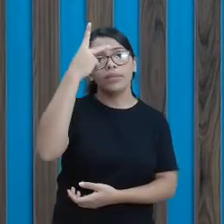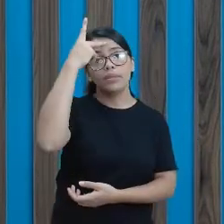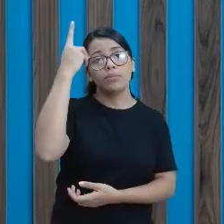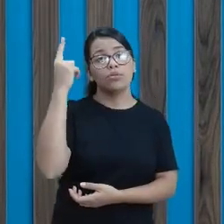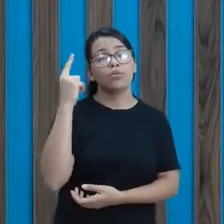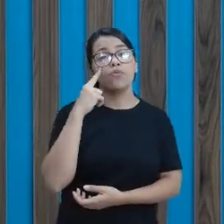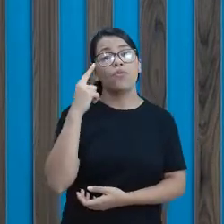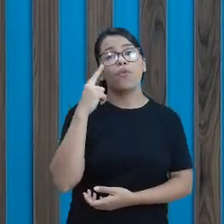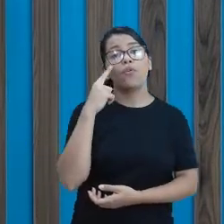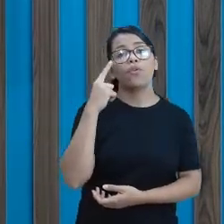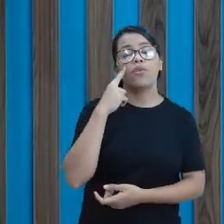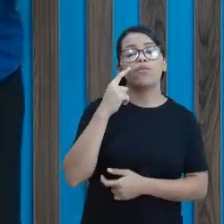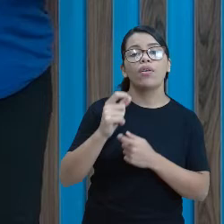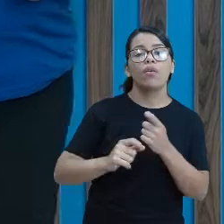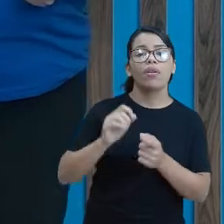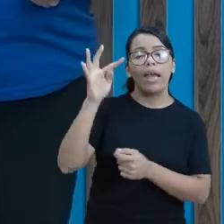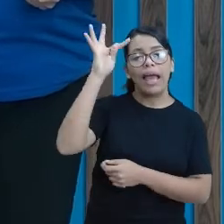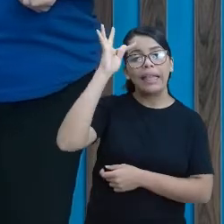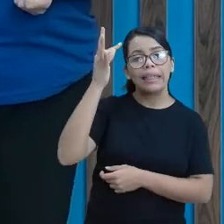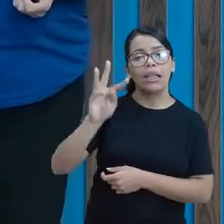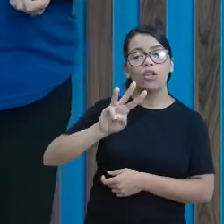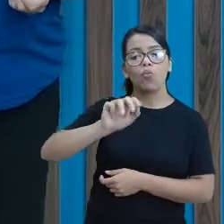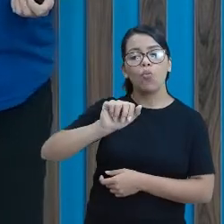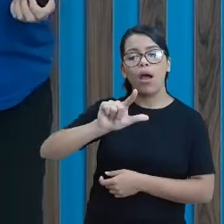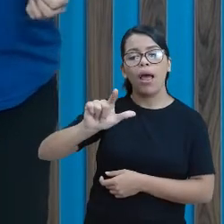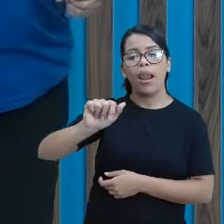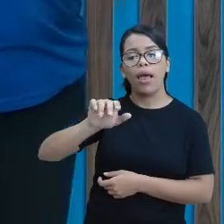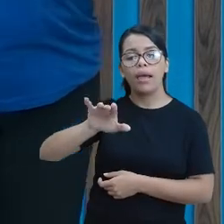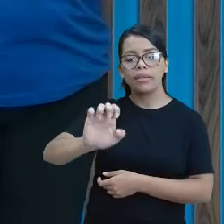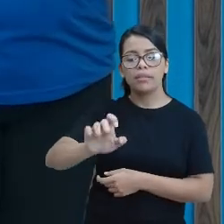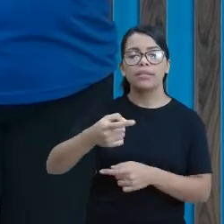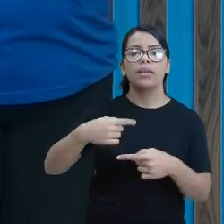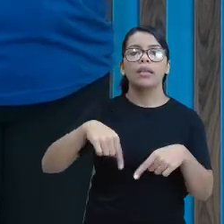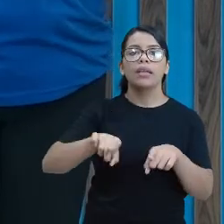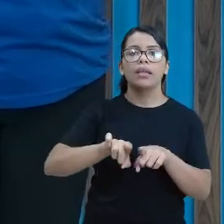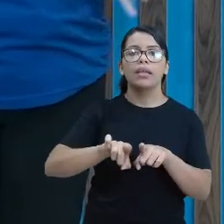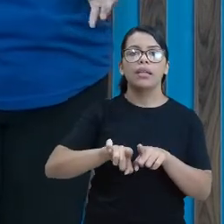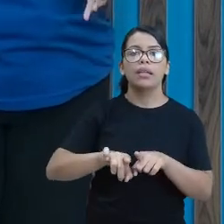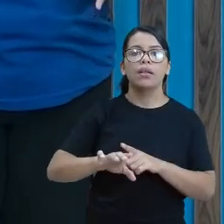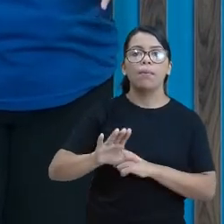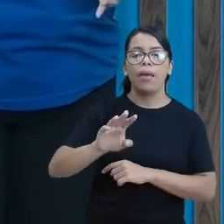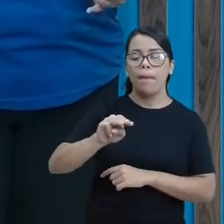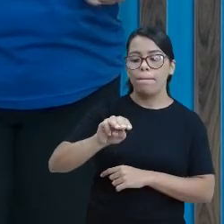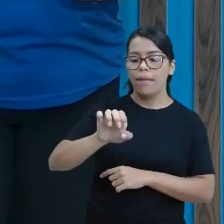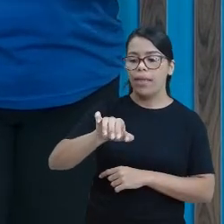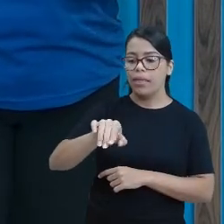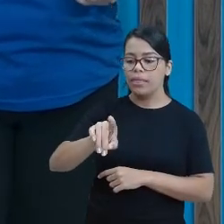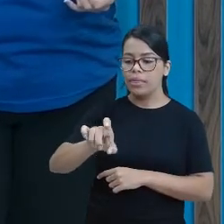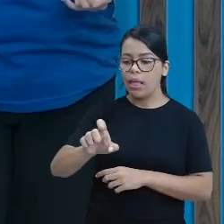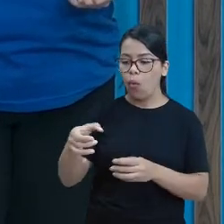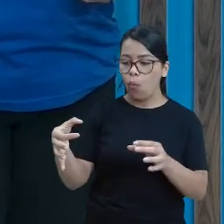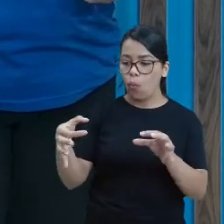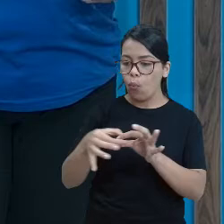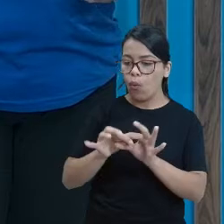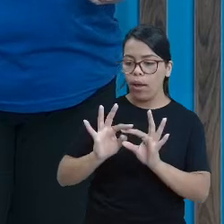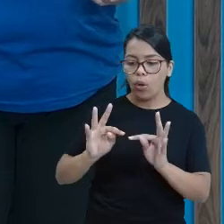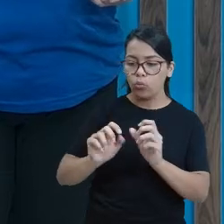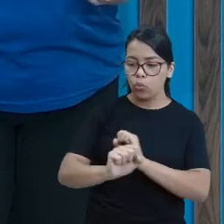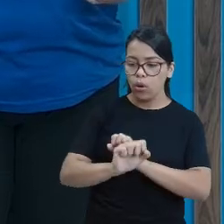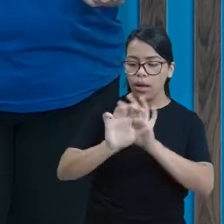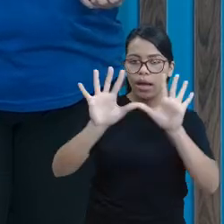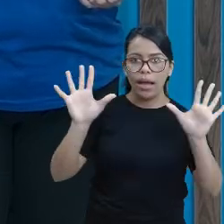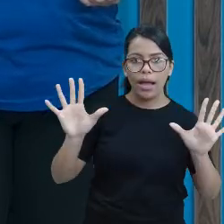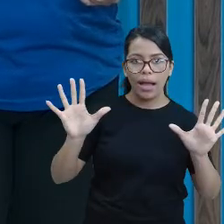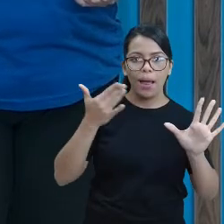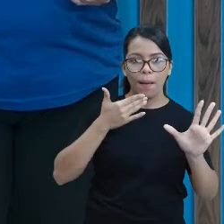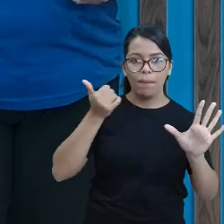esses conceitos de Mendel com a teoria de Wallace e Darwin da seleção natural, foi que tudo se esclareceu. E aí aconteceu